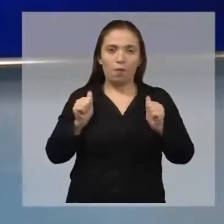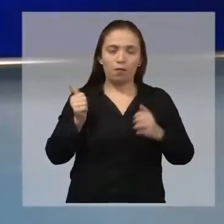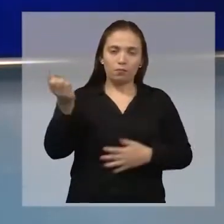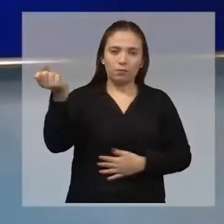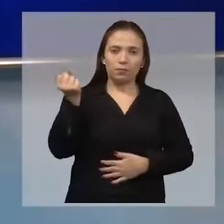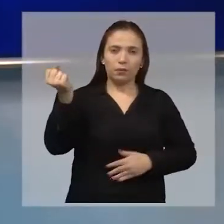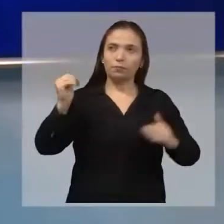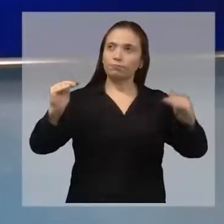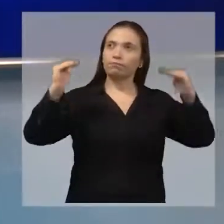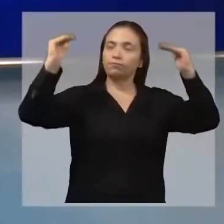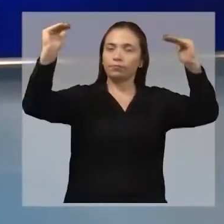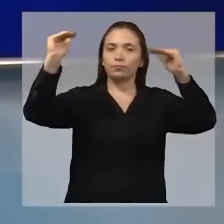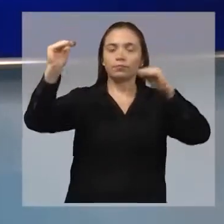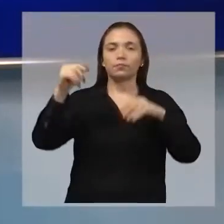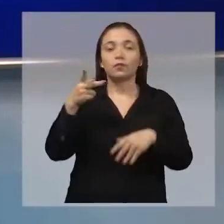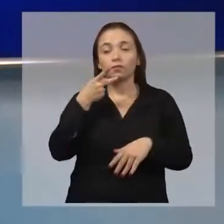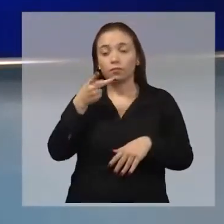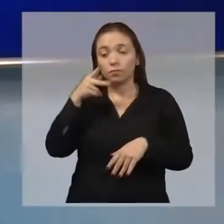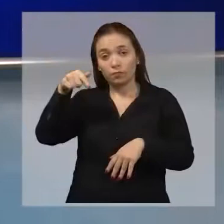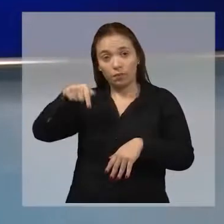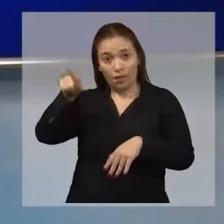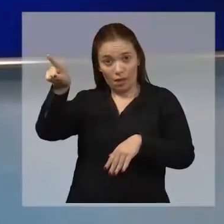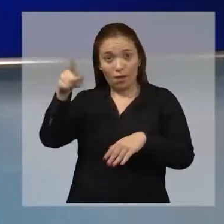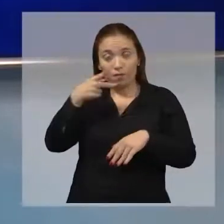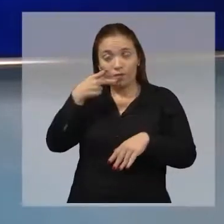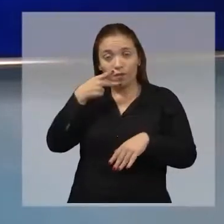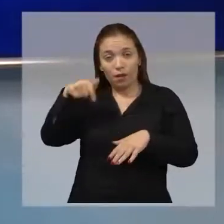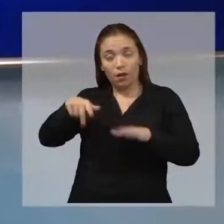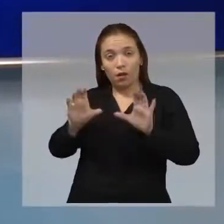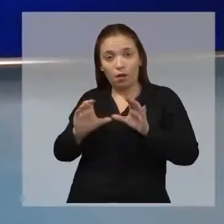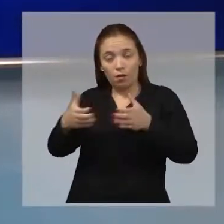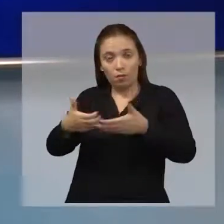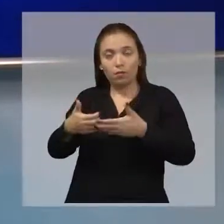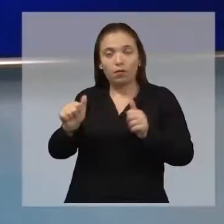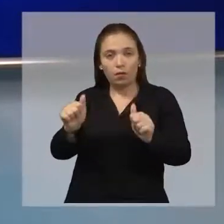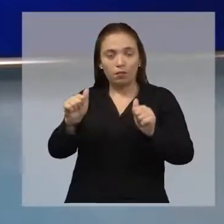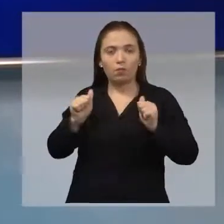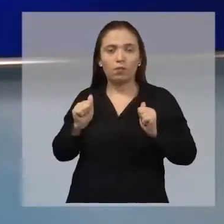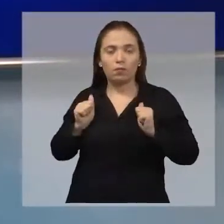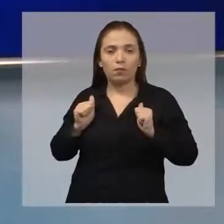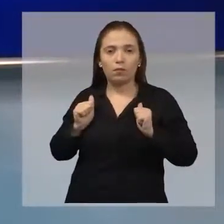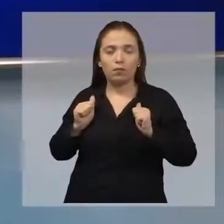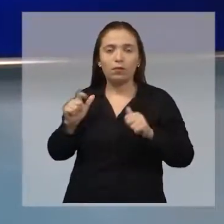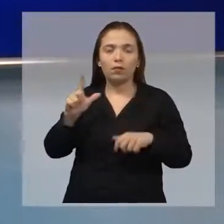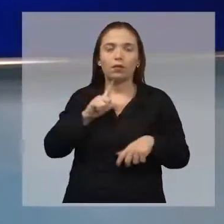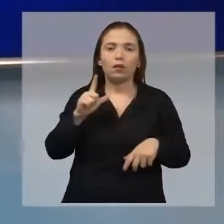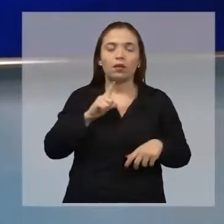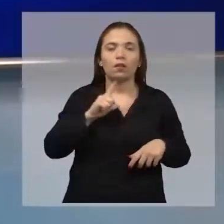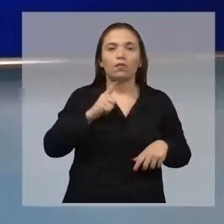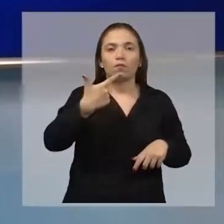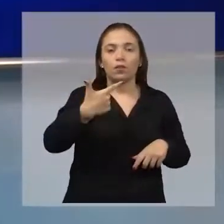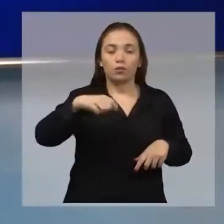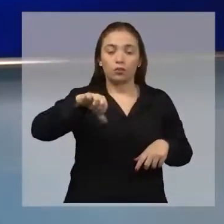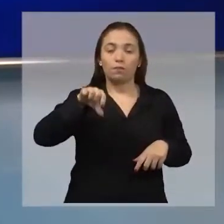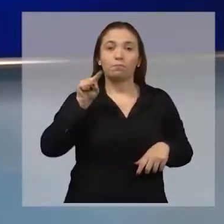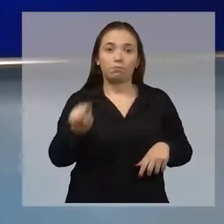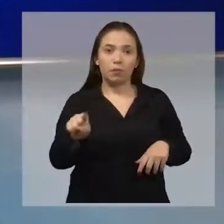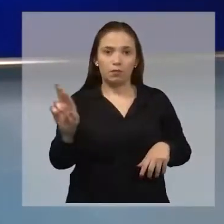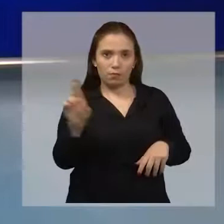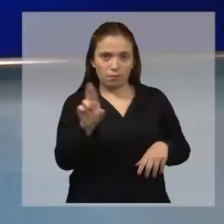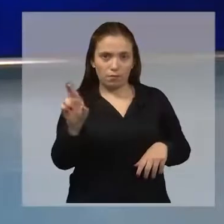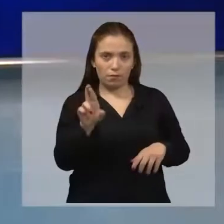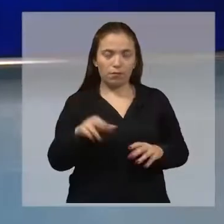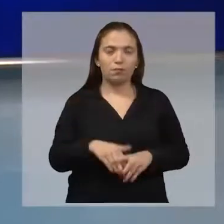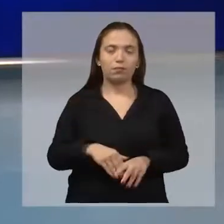nessa comissão, em média, a aposentadoria gira em torno de R$ 29 mil. Ele disse isto. E claro